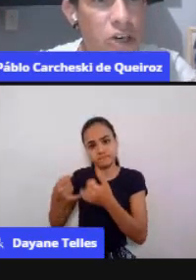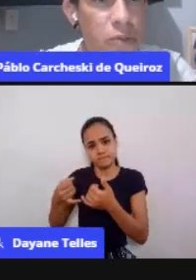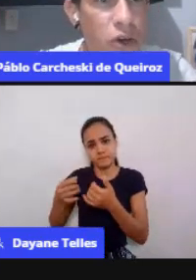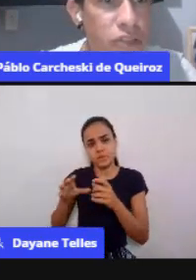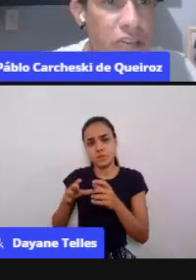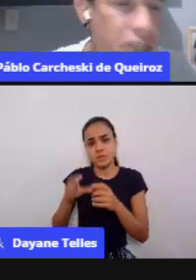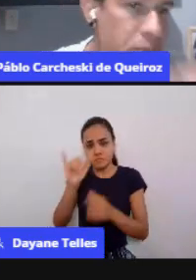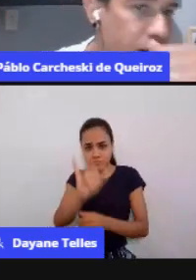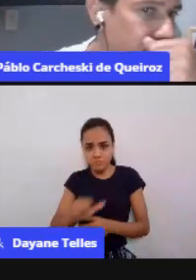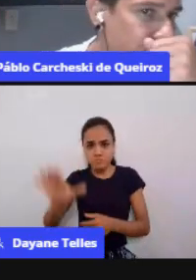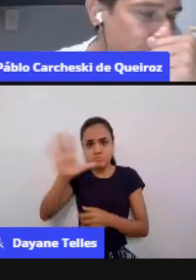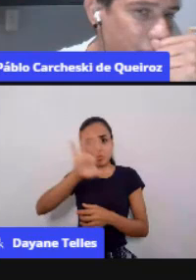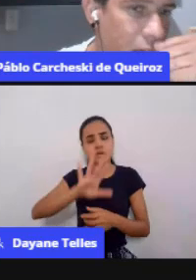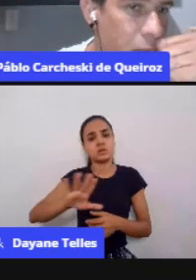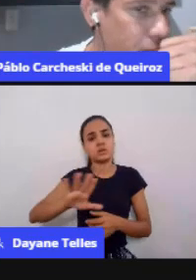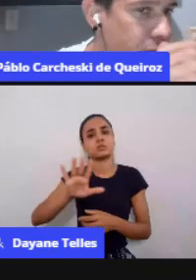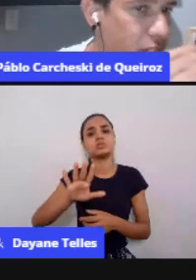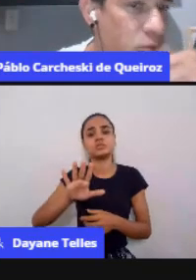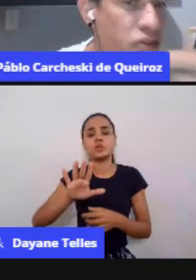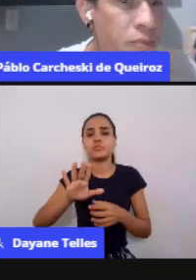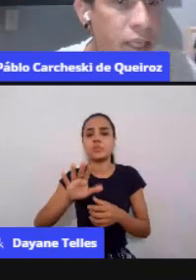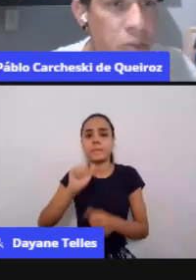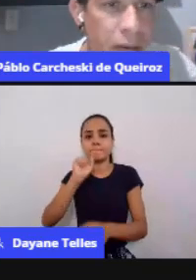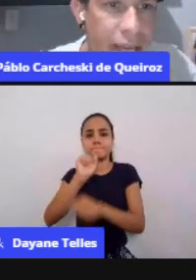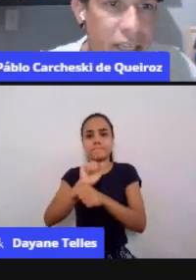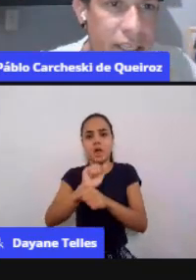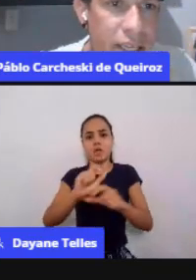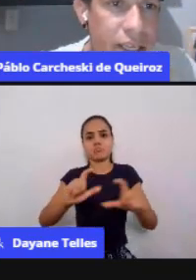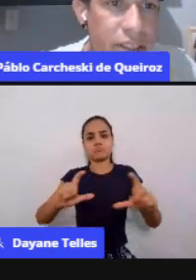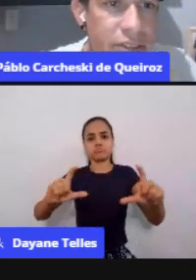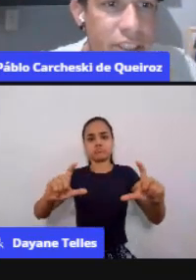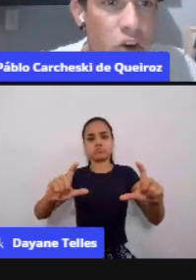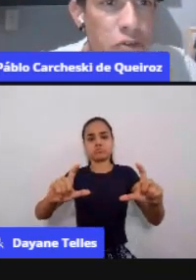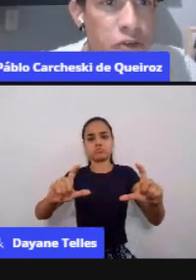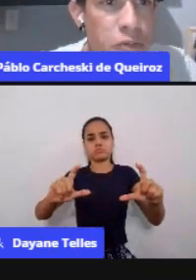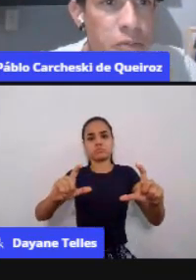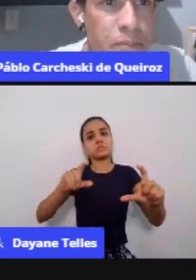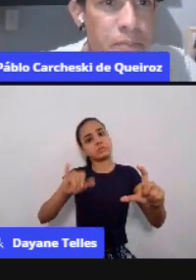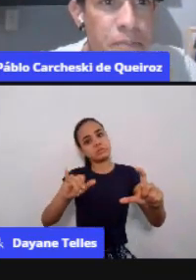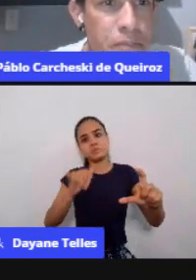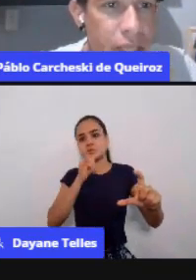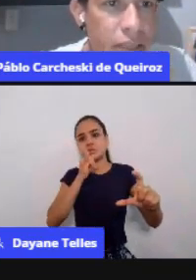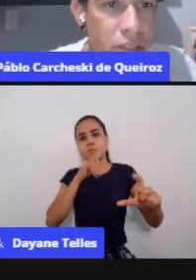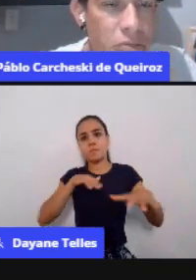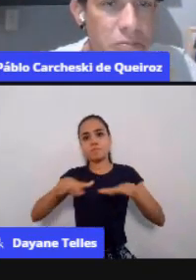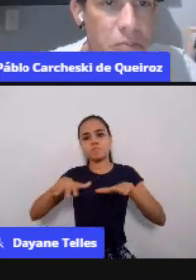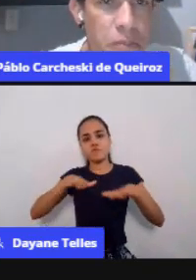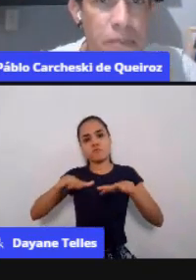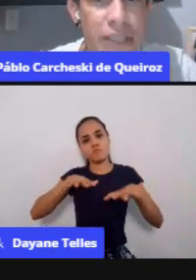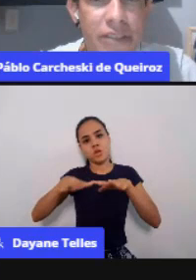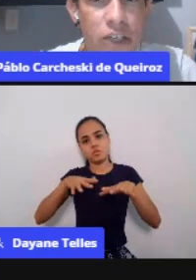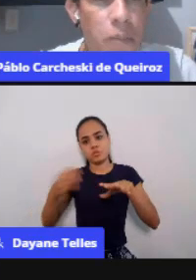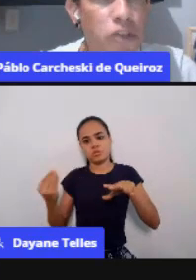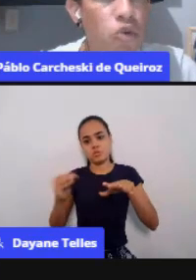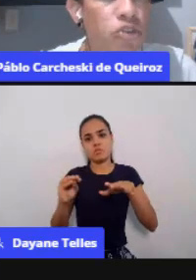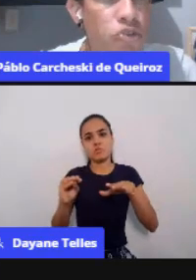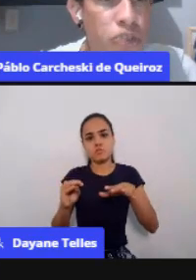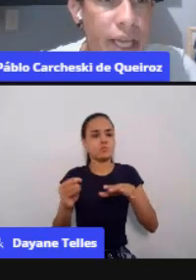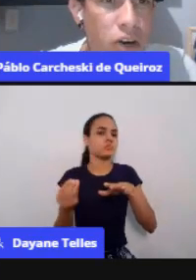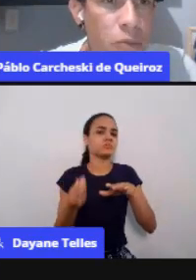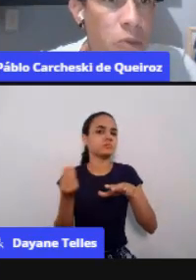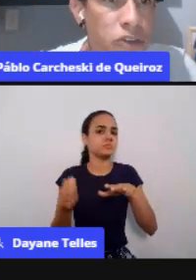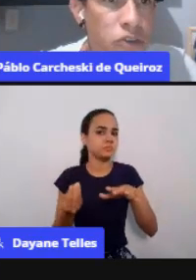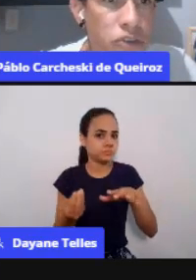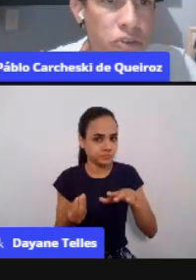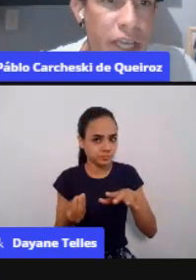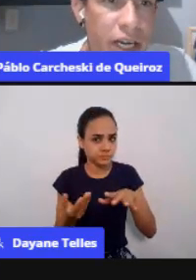entrego a folha para o meu aluno, ela fica parada assim. Mas se eu der movimento para ela, né? E se eu, né? Então, pensar que eu posso construir